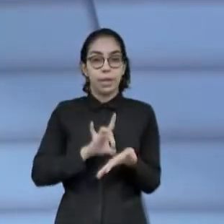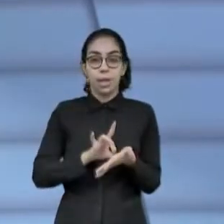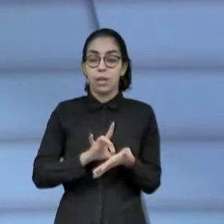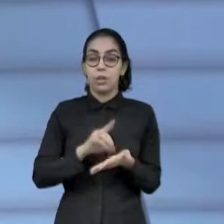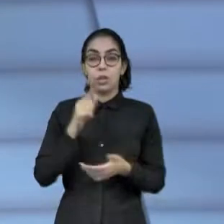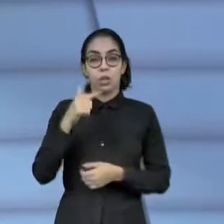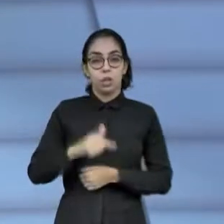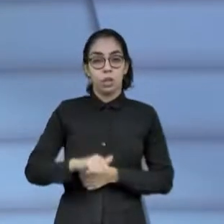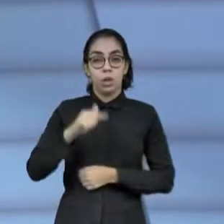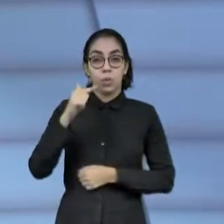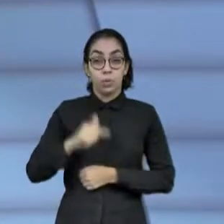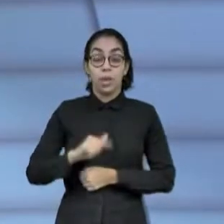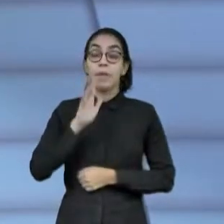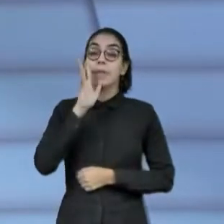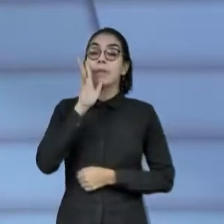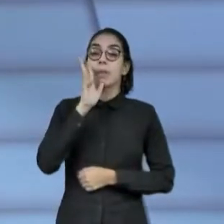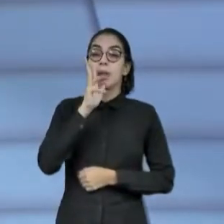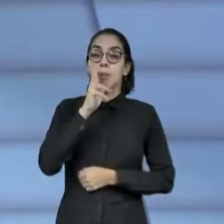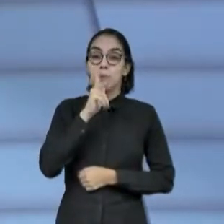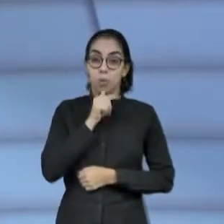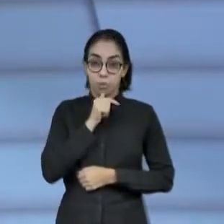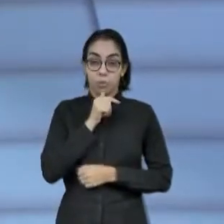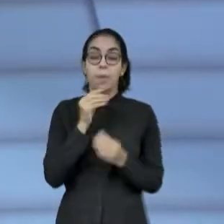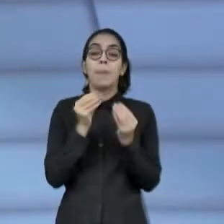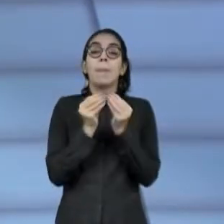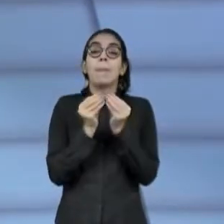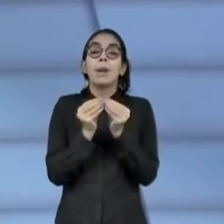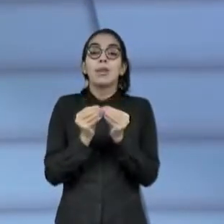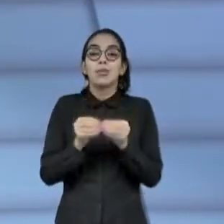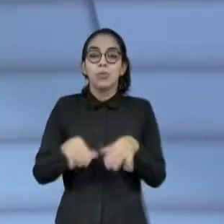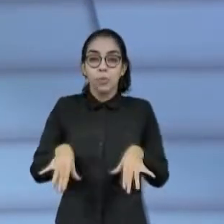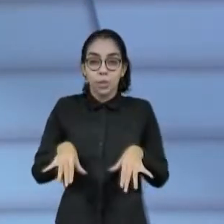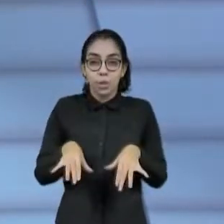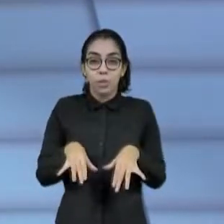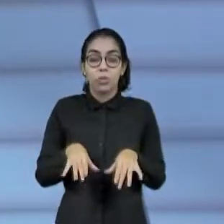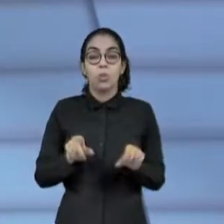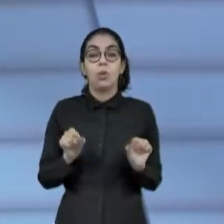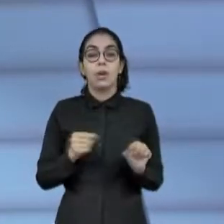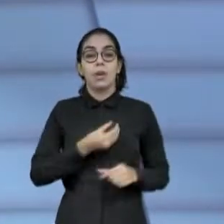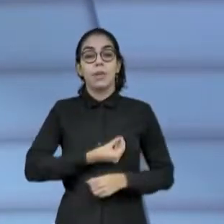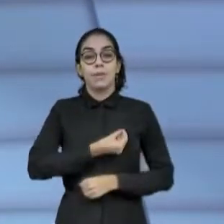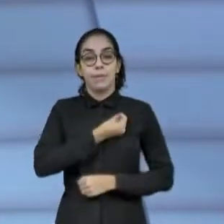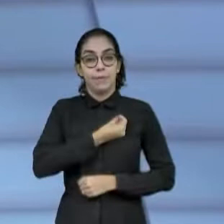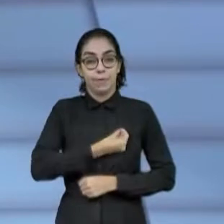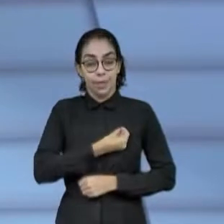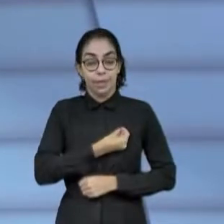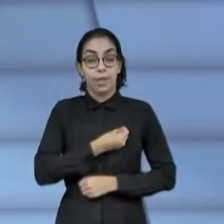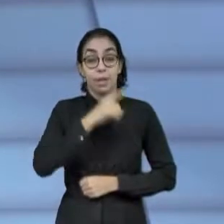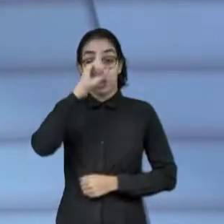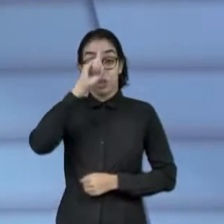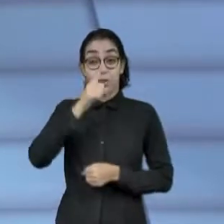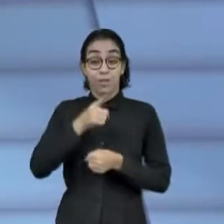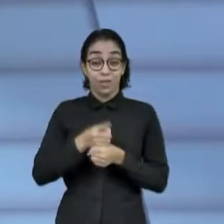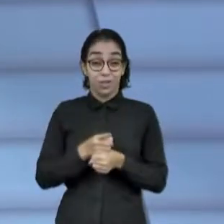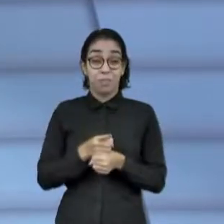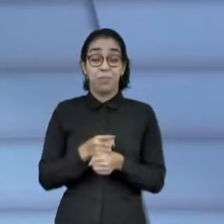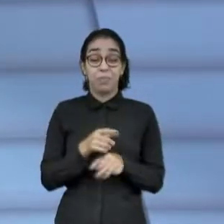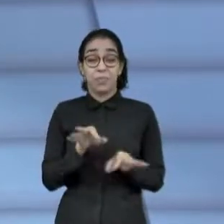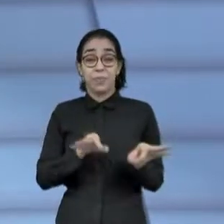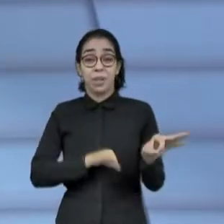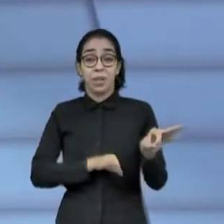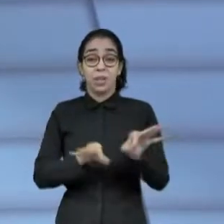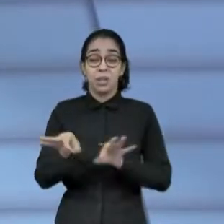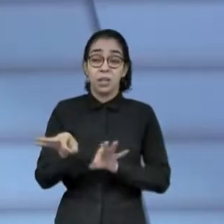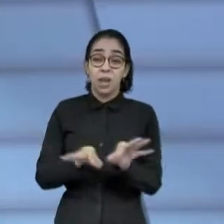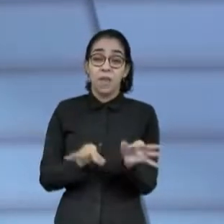Né? Demorou muito, muito. Nós perdemos muitas vidas. Né? E a má gestão desse período sanitário é justamente um dos